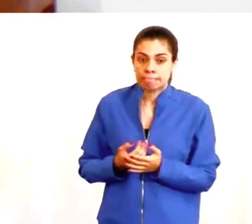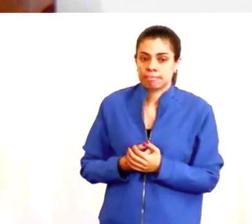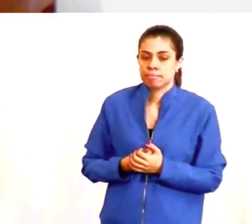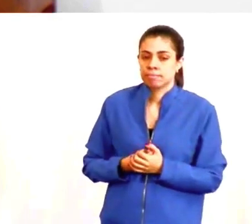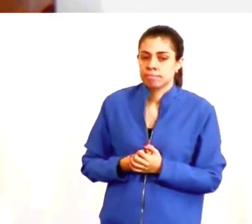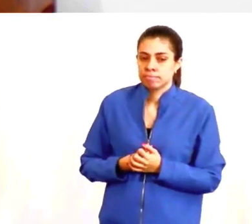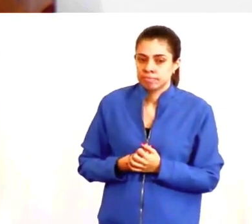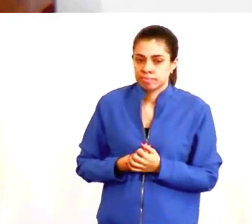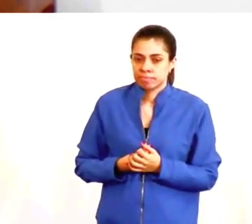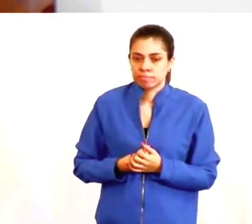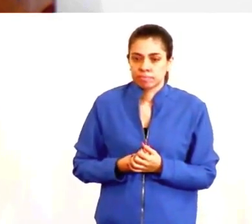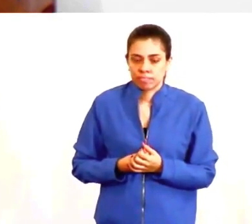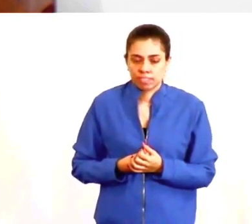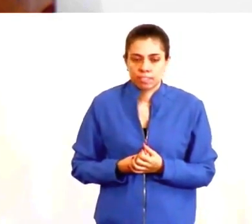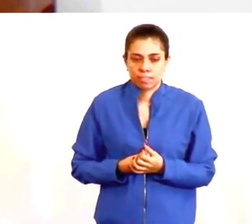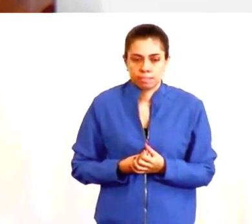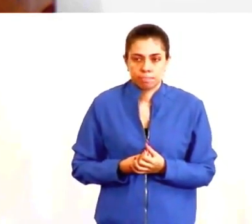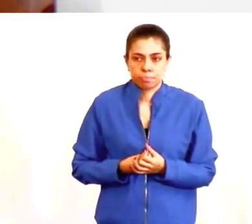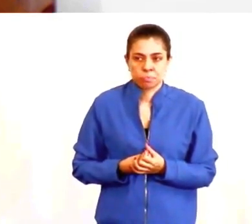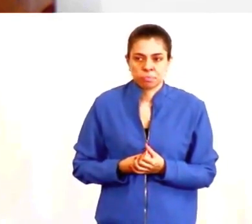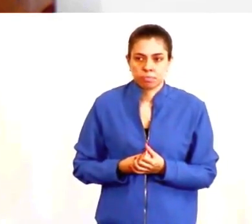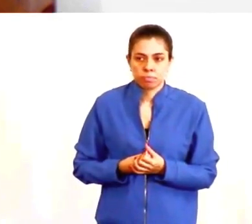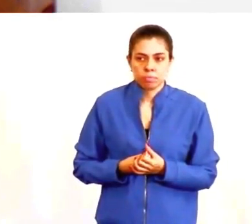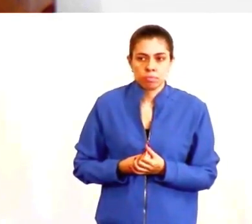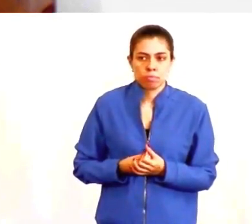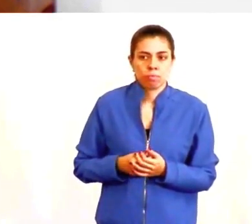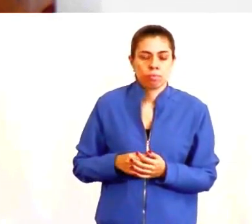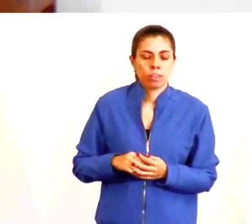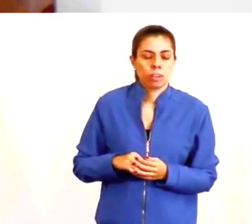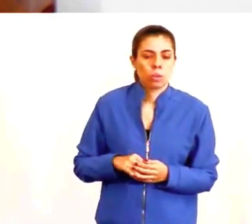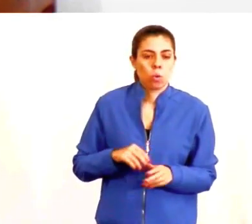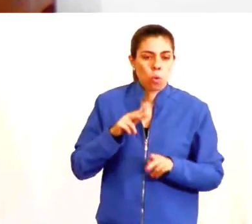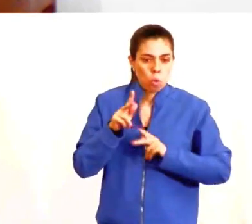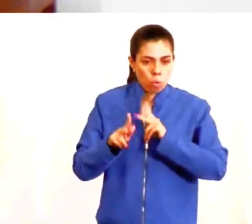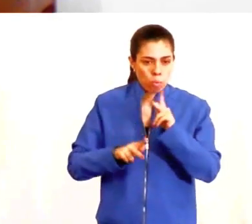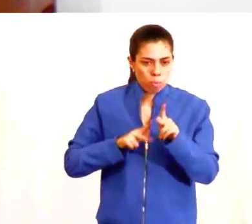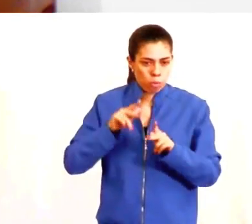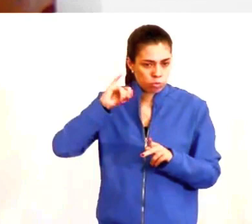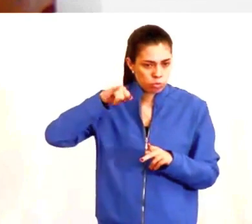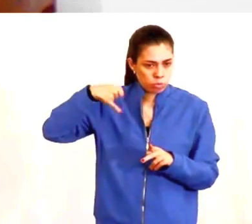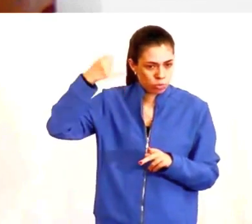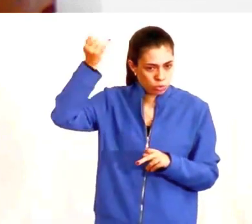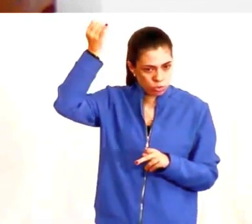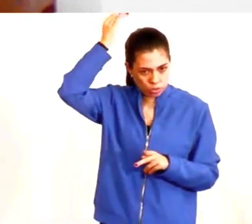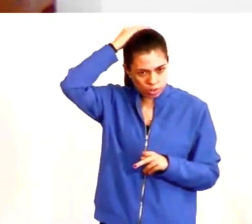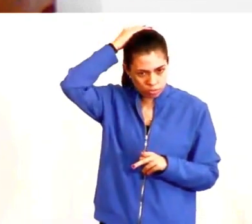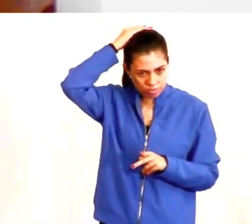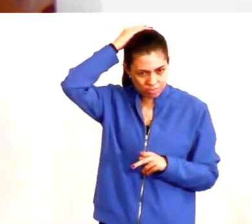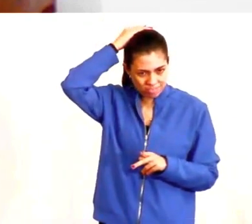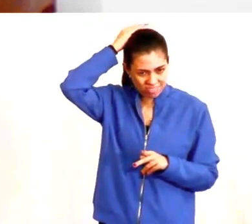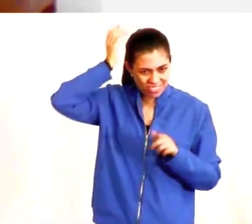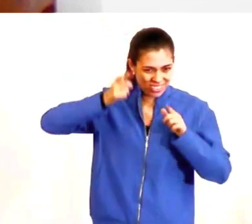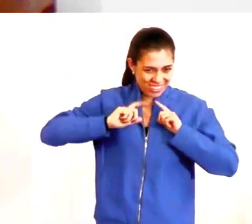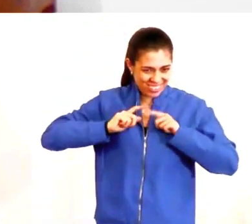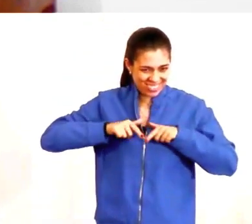relacionamento tão intenso com o povo judeu. Os judeus estão aqui até hoje, estão no mundo, 2000 anos depois.